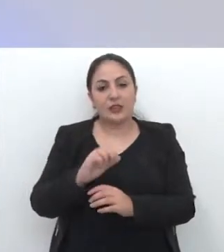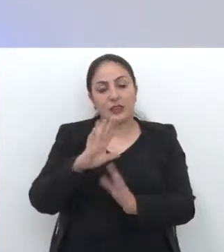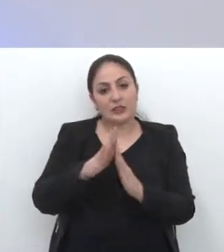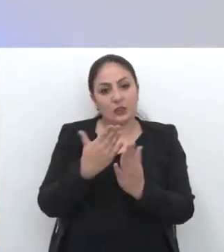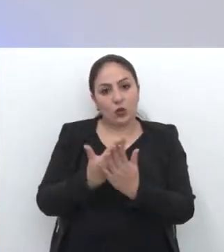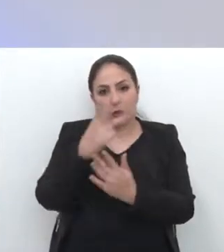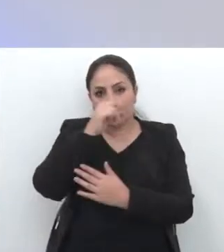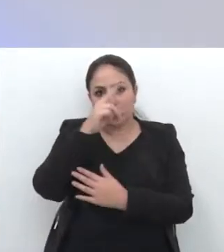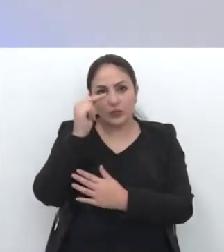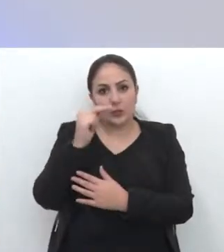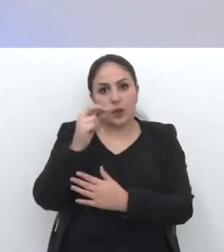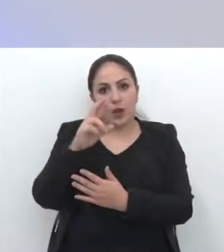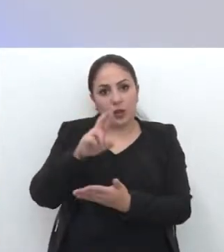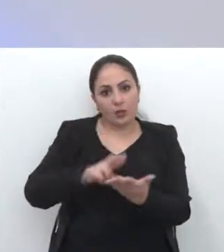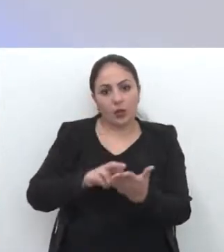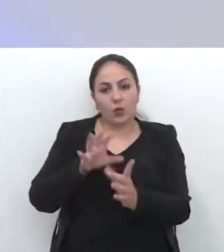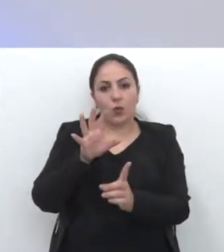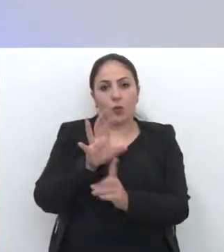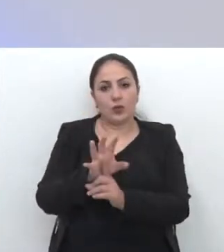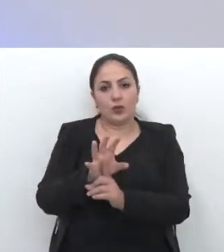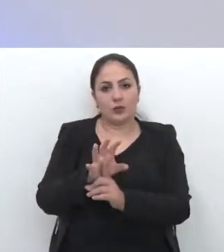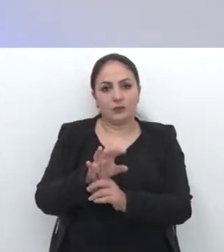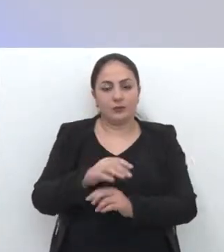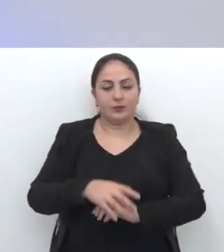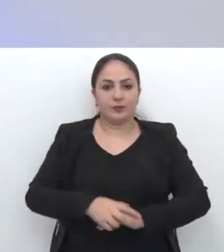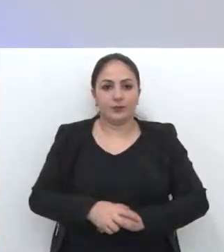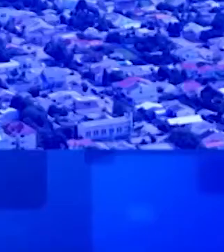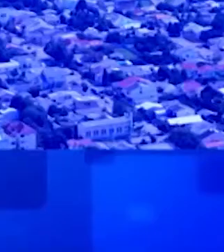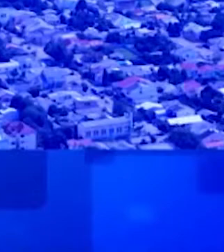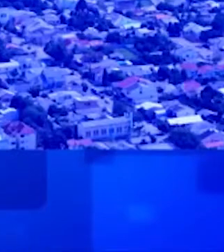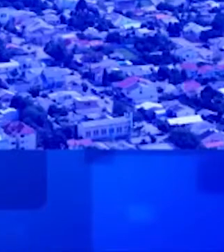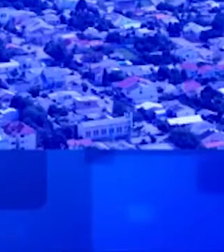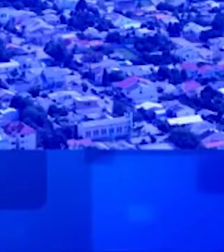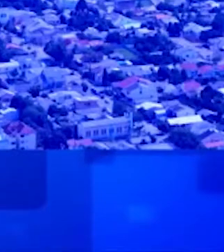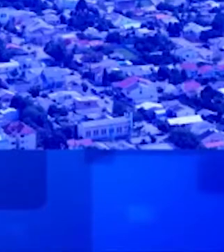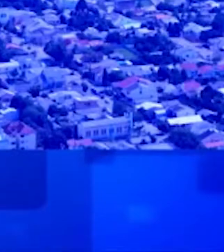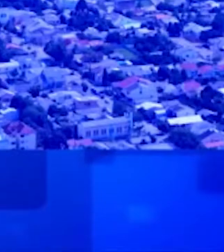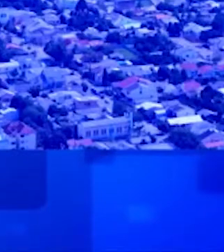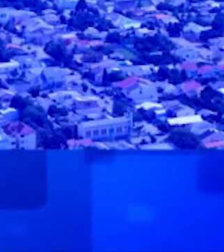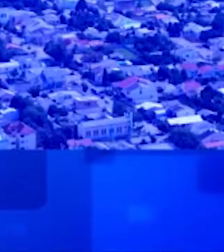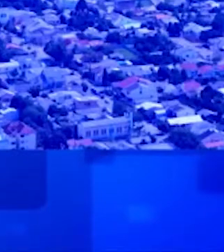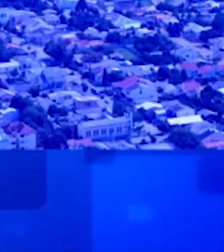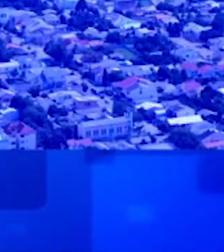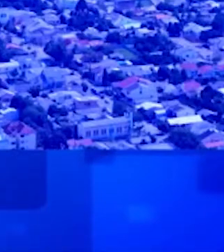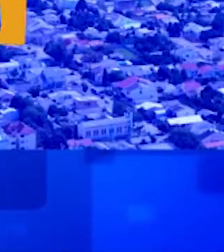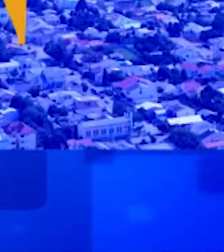do município recebe parecer contrário da Procuradoria.